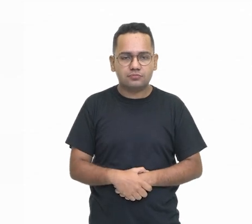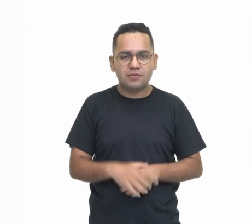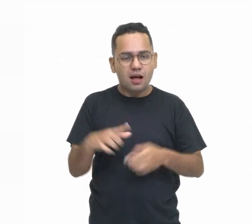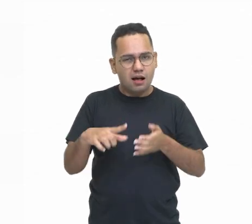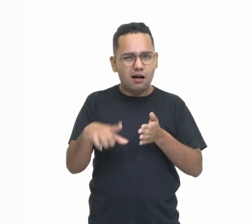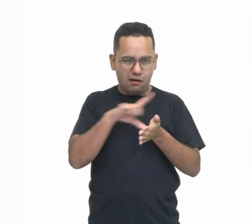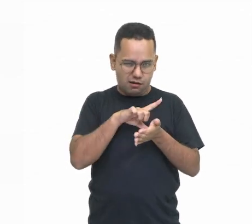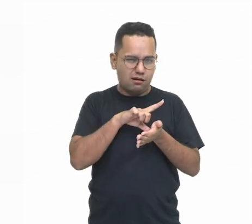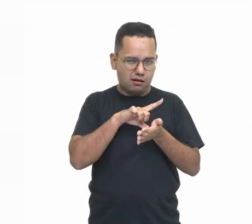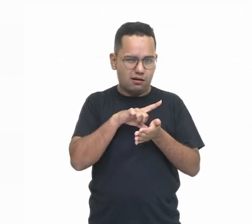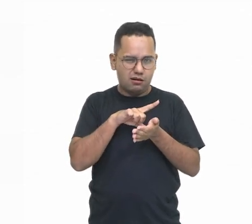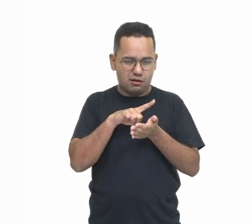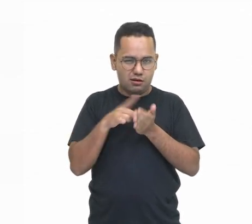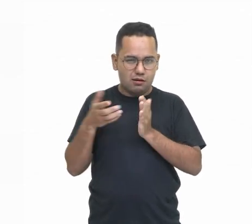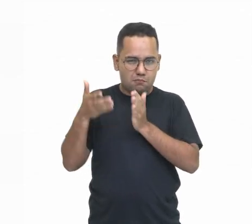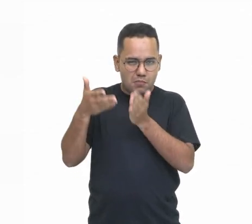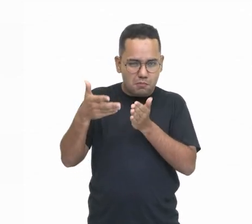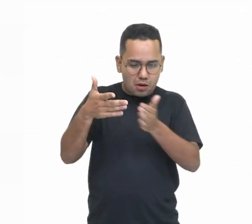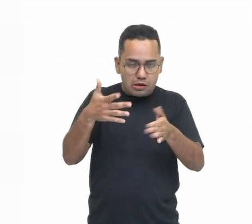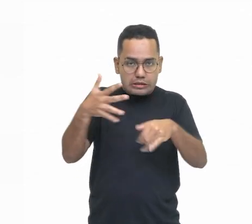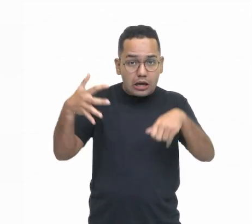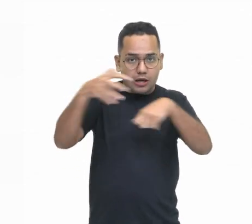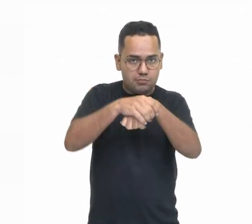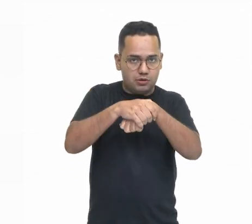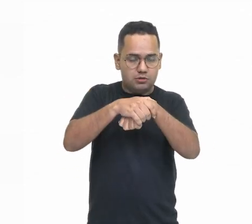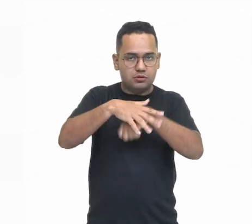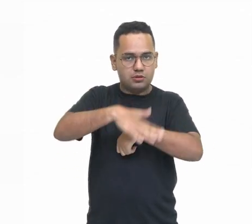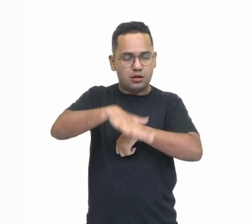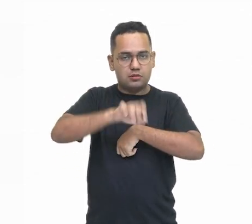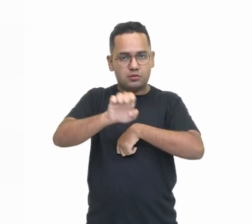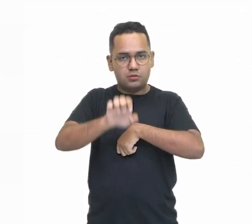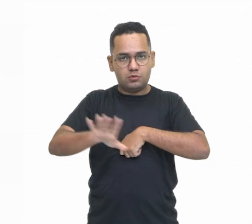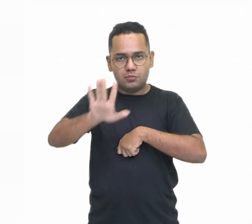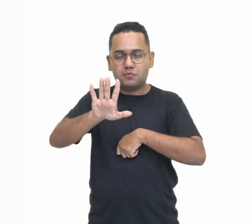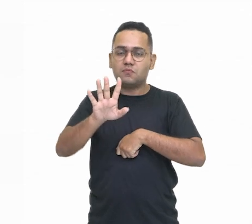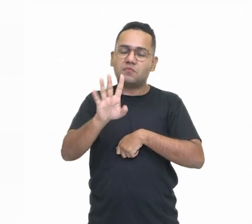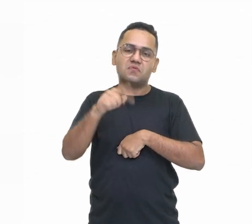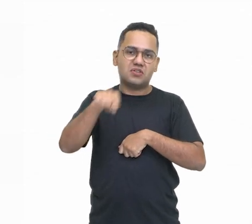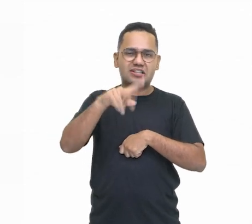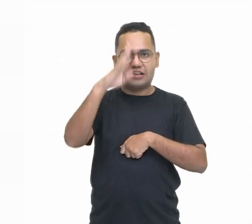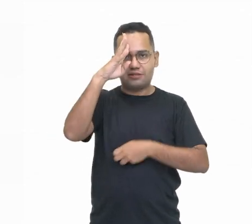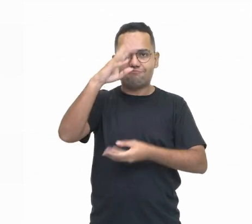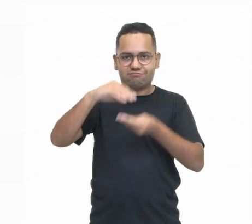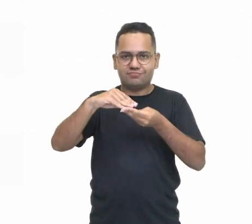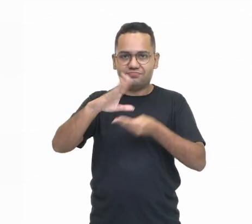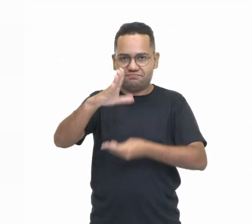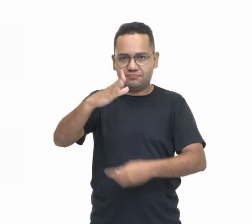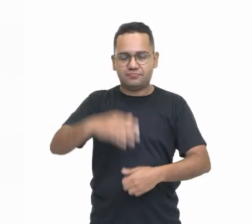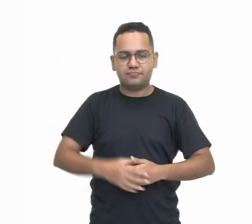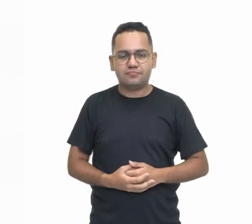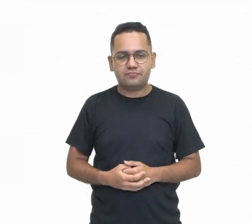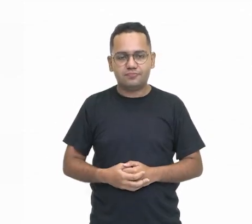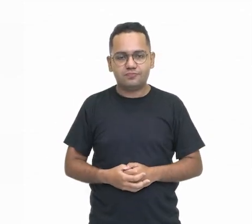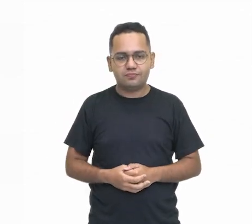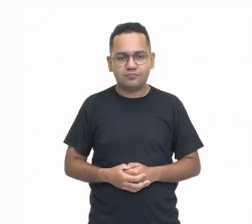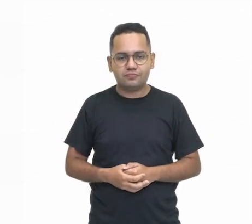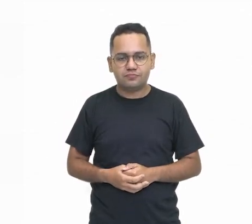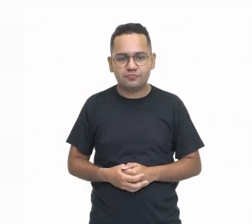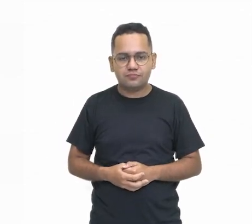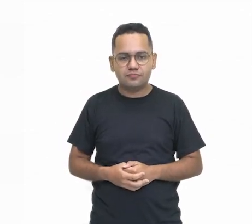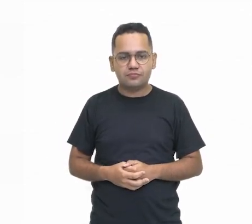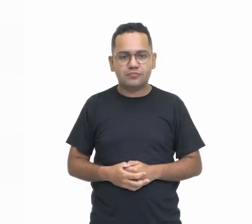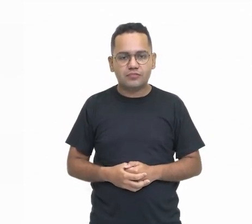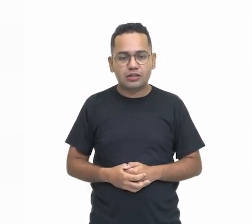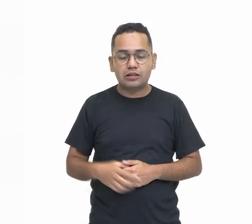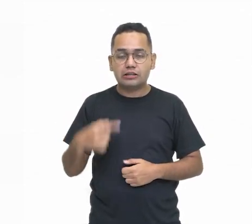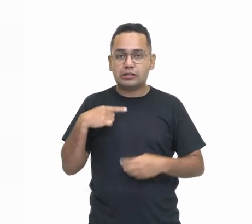dos europeus, você já vai estar conectado, principalmente quando se trata a respeito